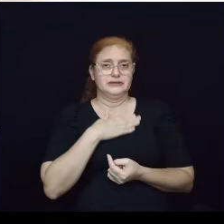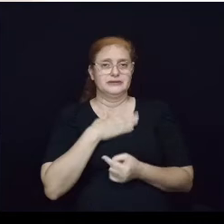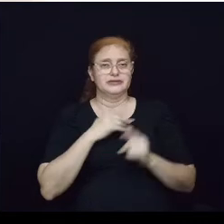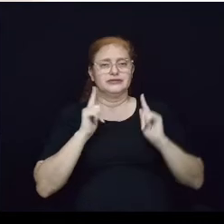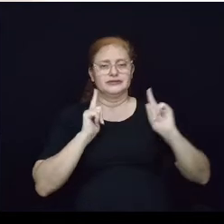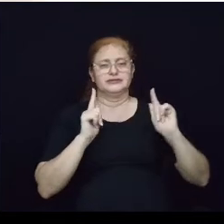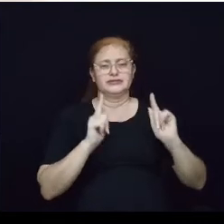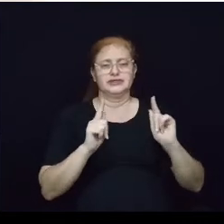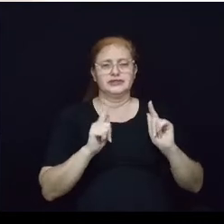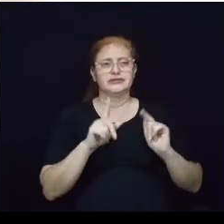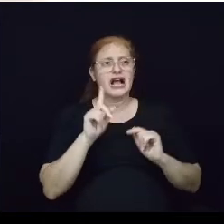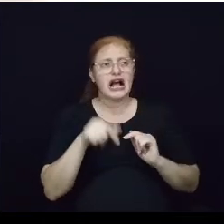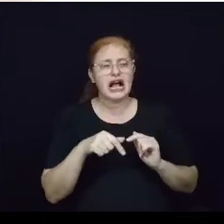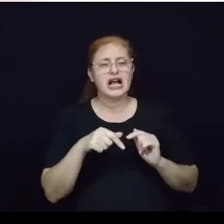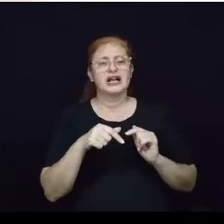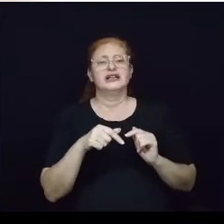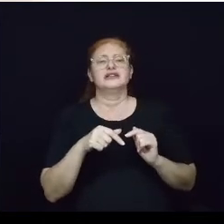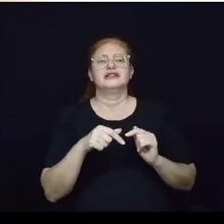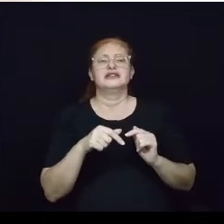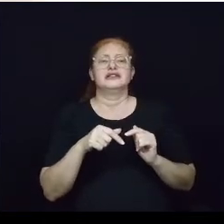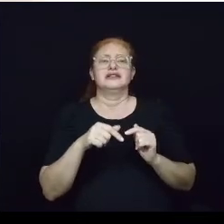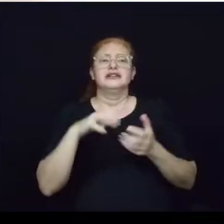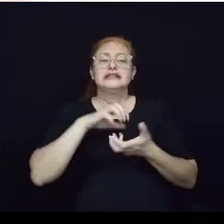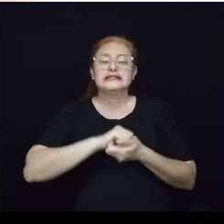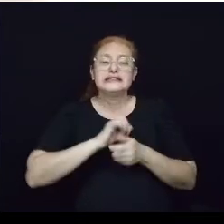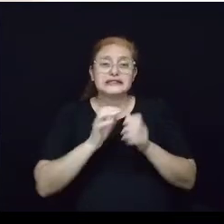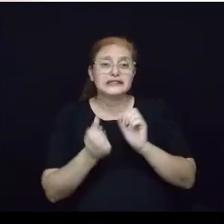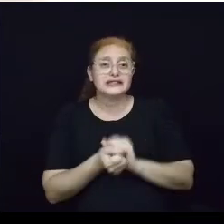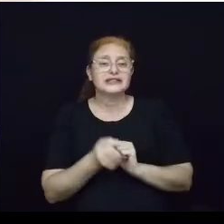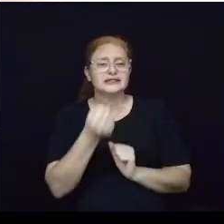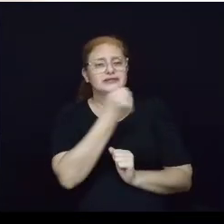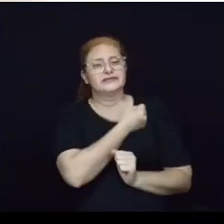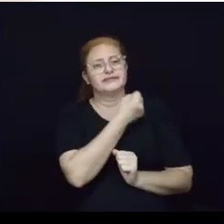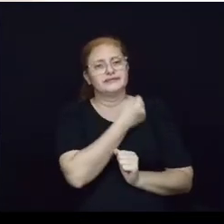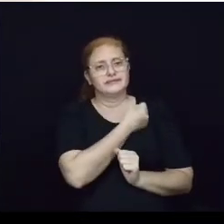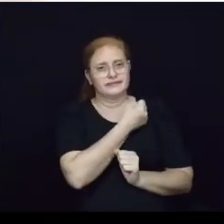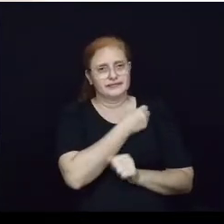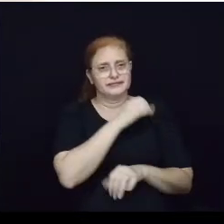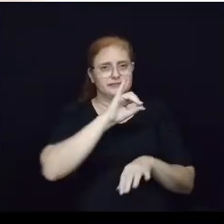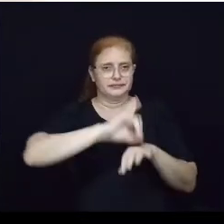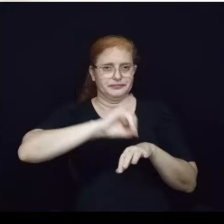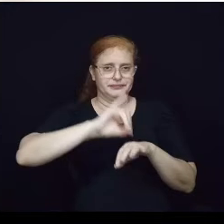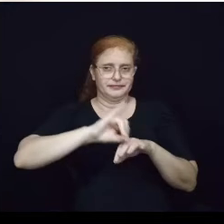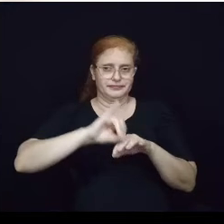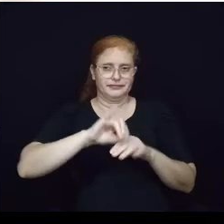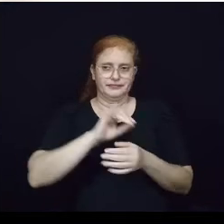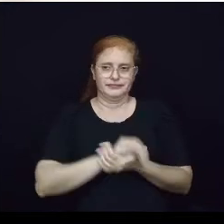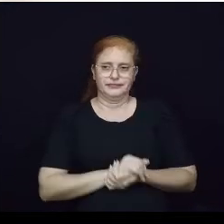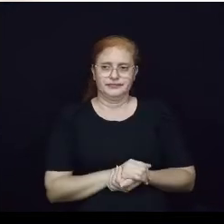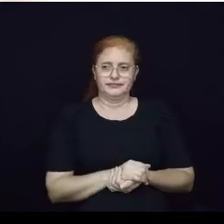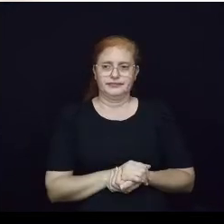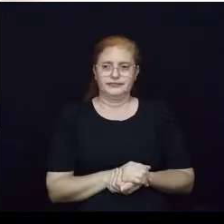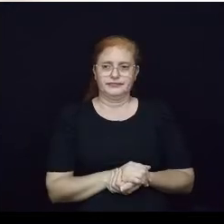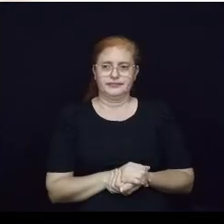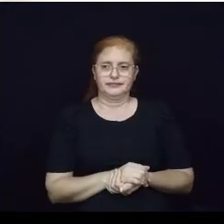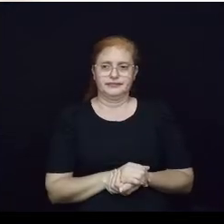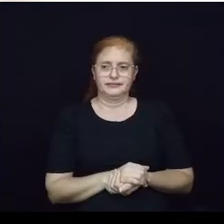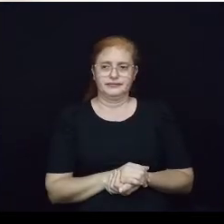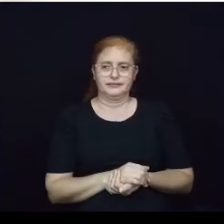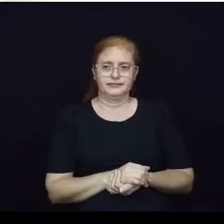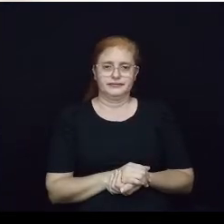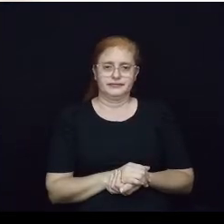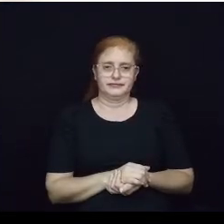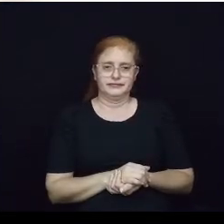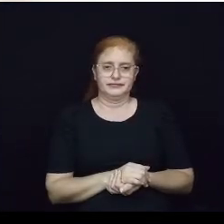meu divertimento, no caso, seria modelar esse número de volumes com esses 3